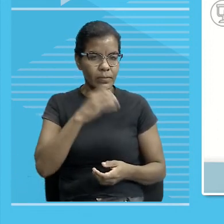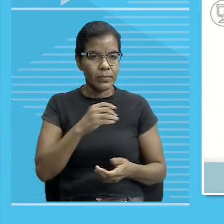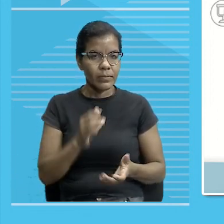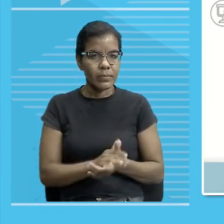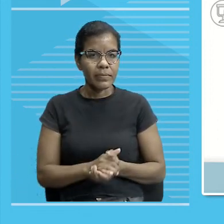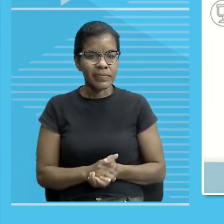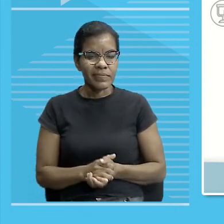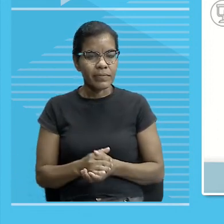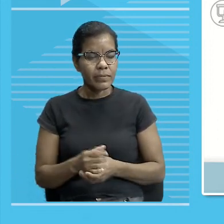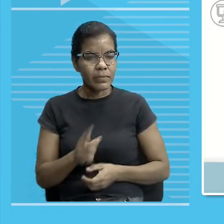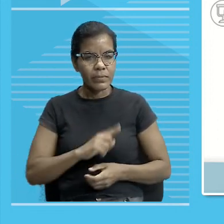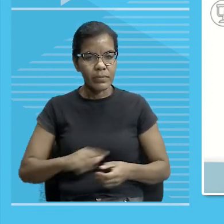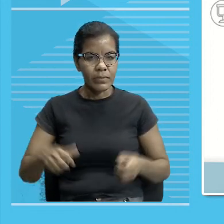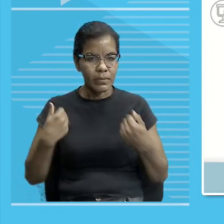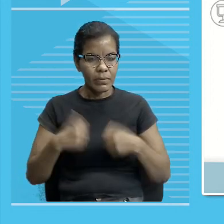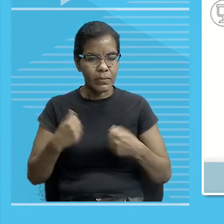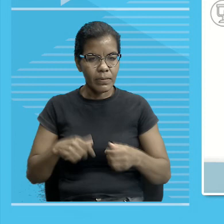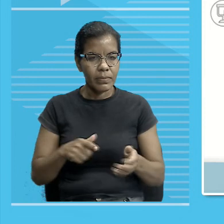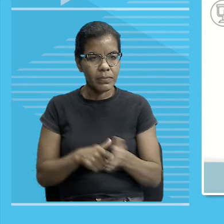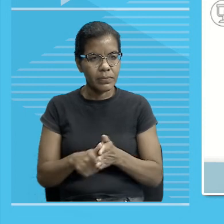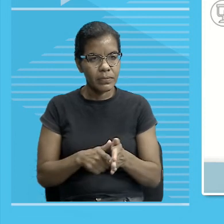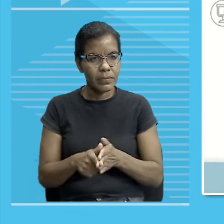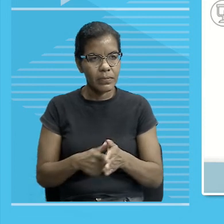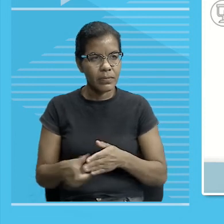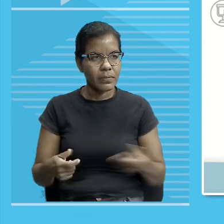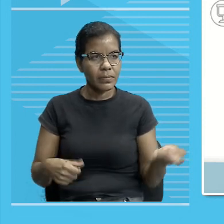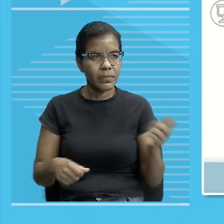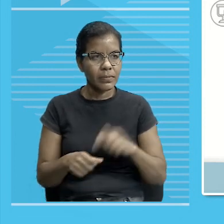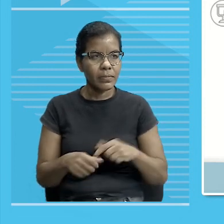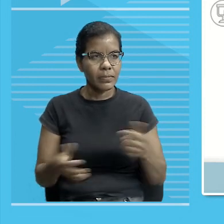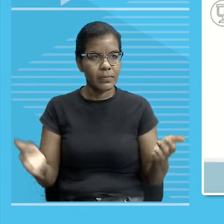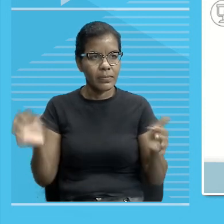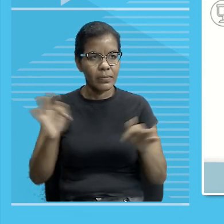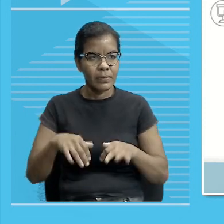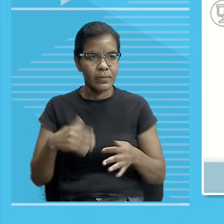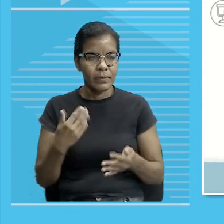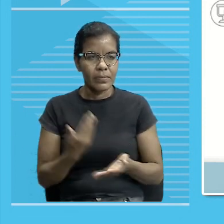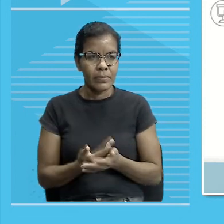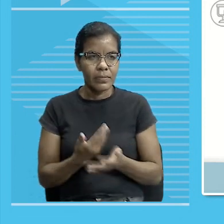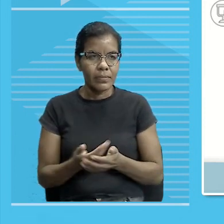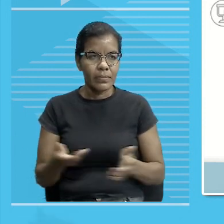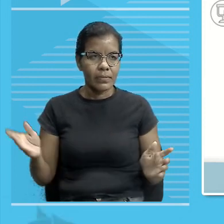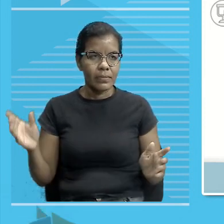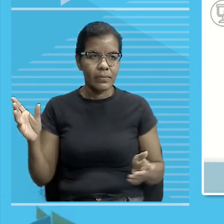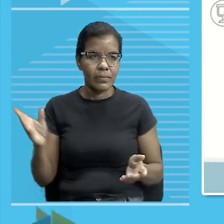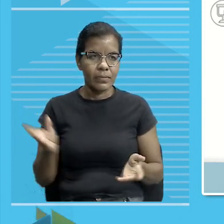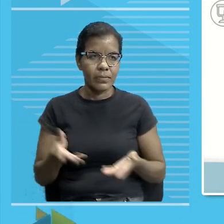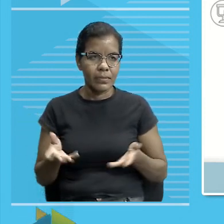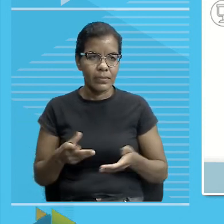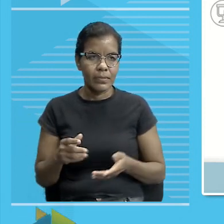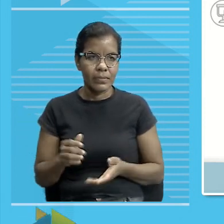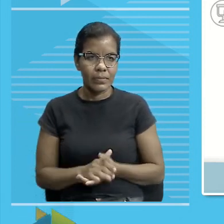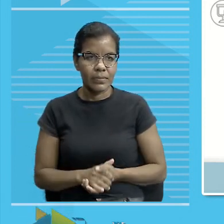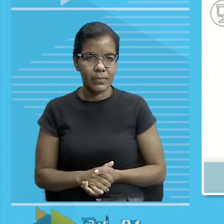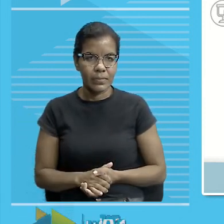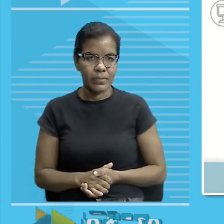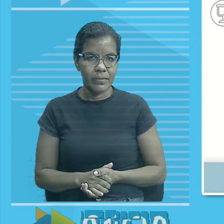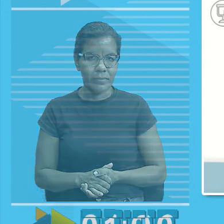gabarito, precisa analisar. No retorno, eu finalizo nossa aula de hoje. Até já.